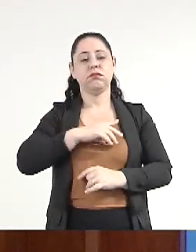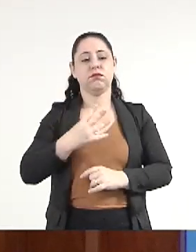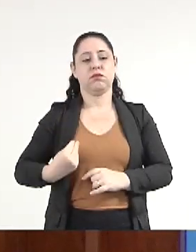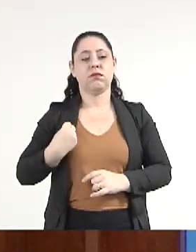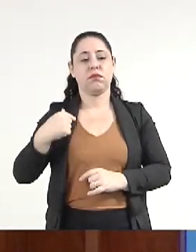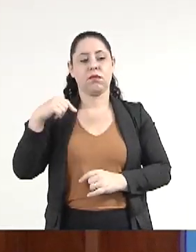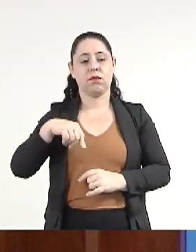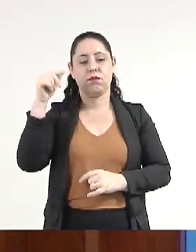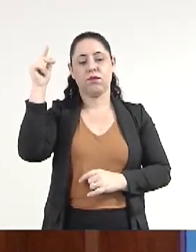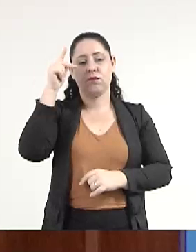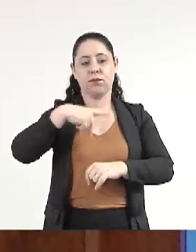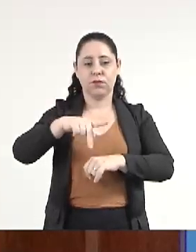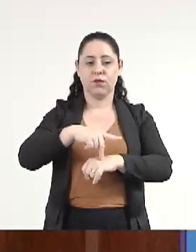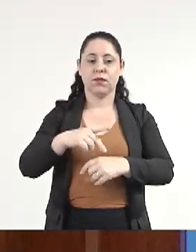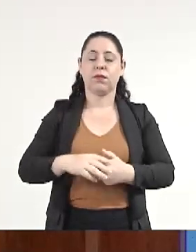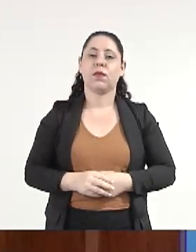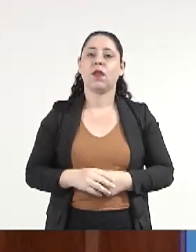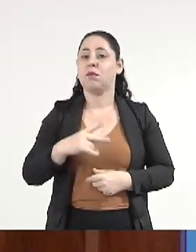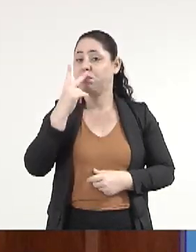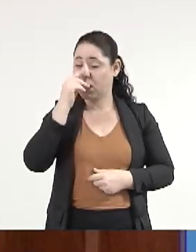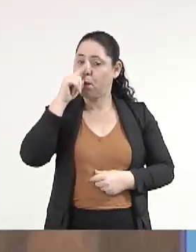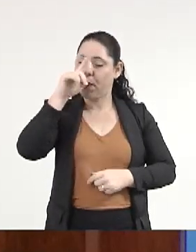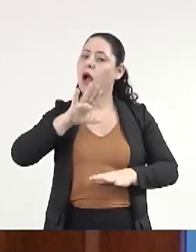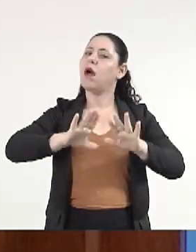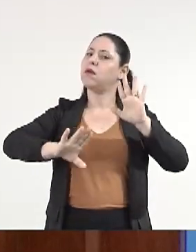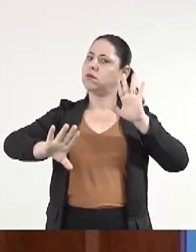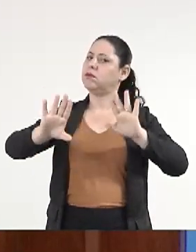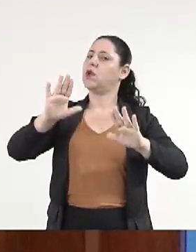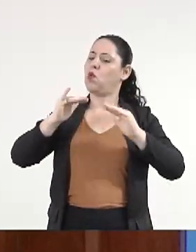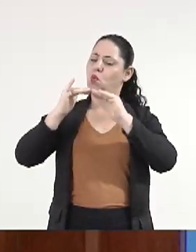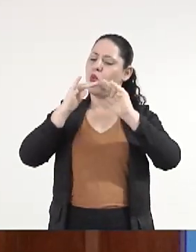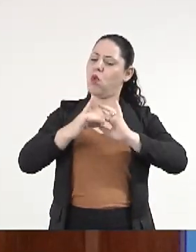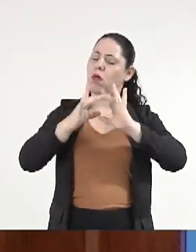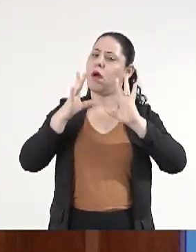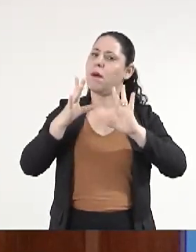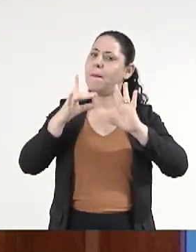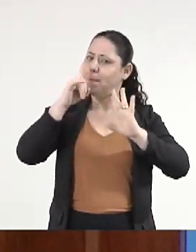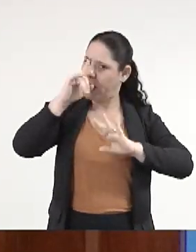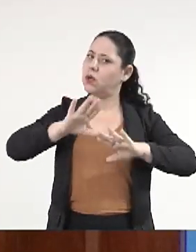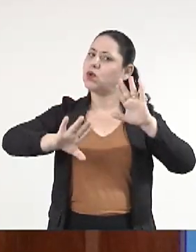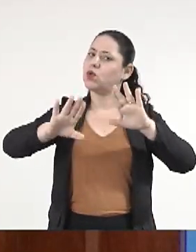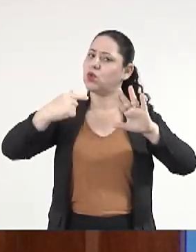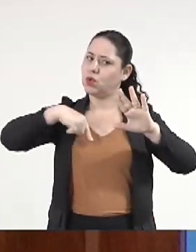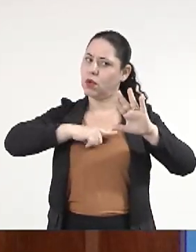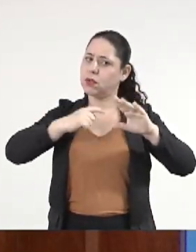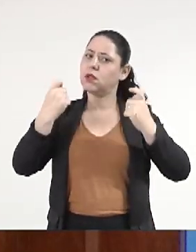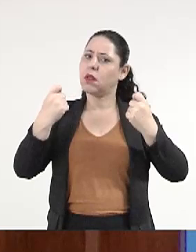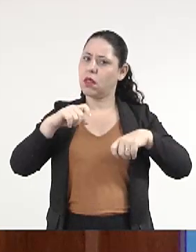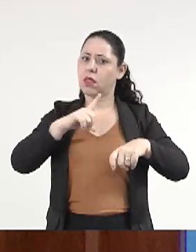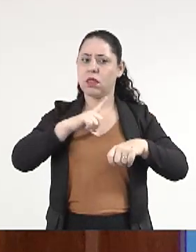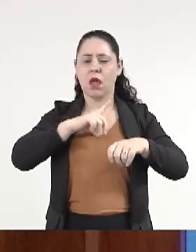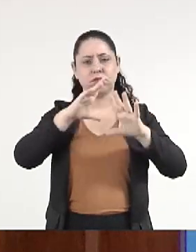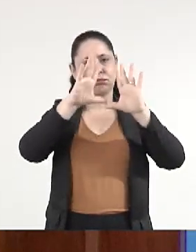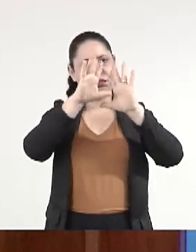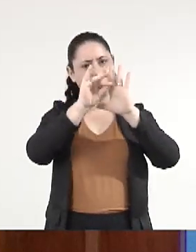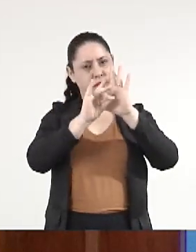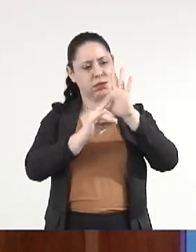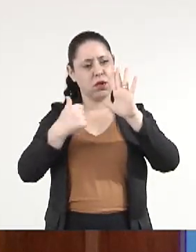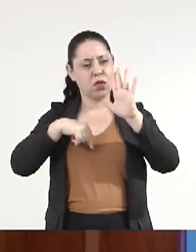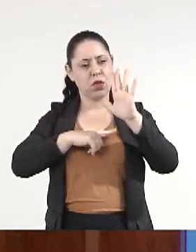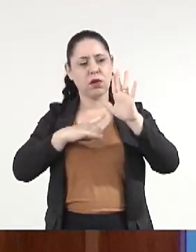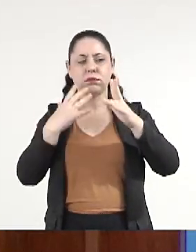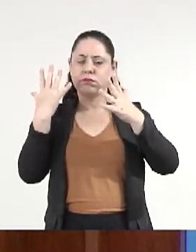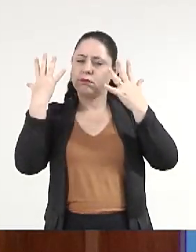nesse país. Então, acho que a gente coloca em risco a democracia no país e acho que a gente tem elementos aqui que cabe para nós